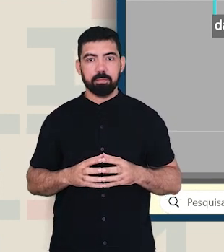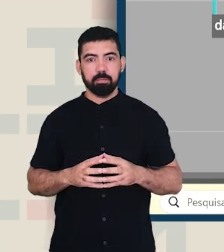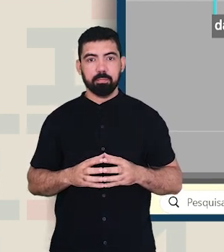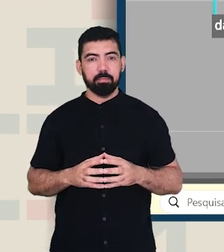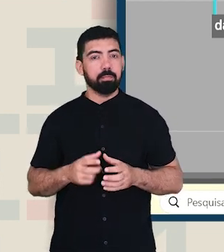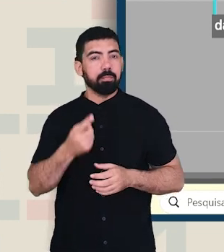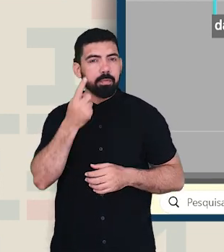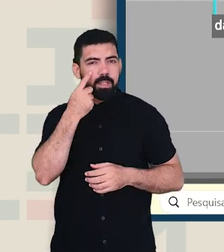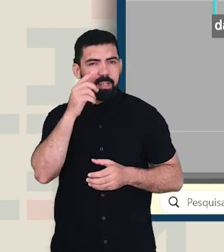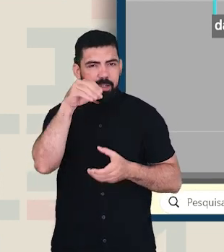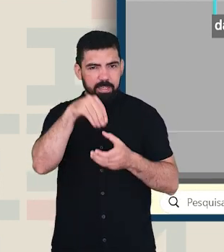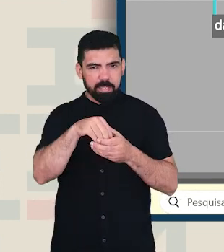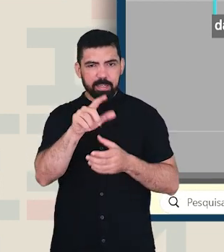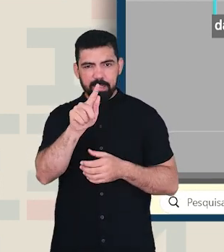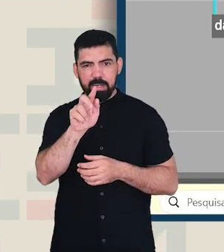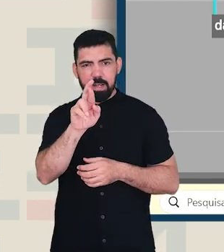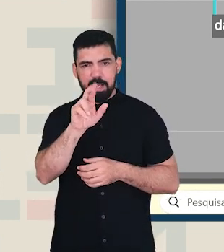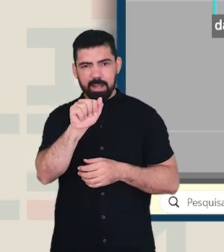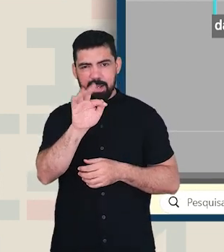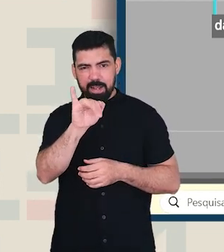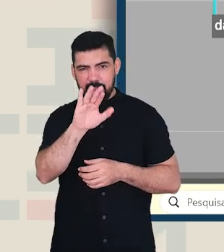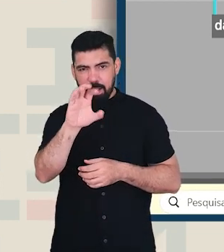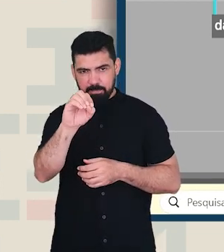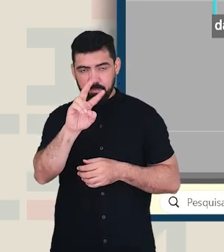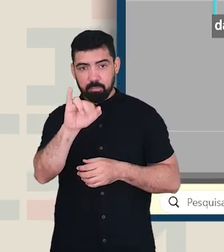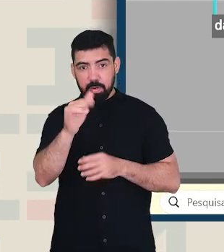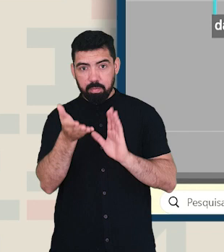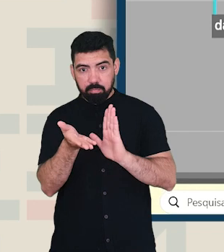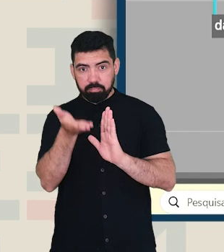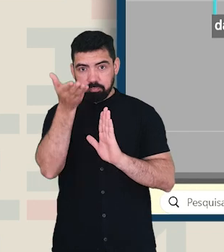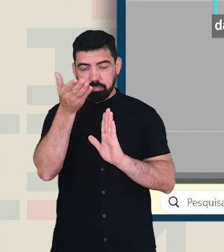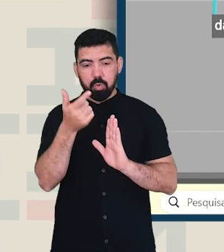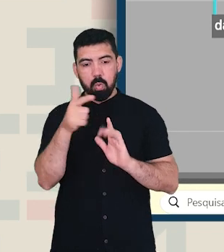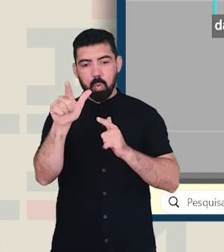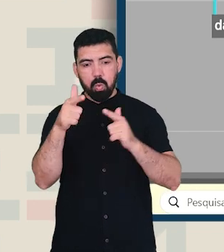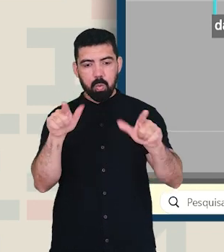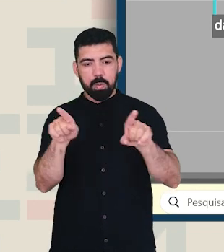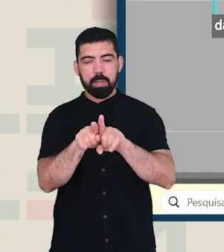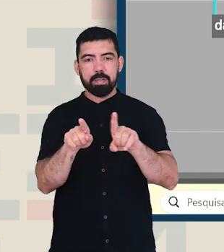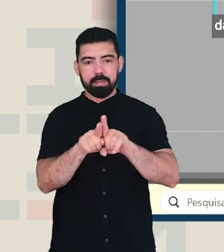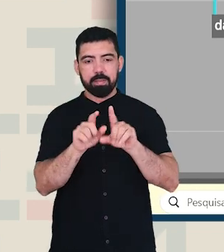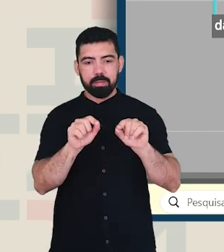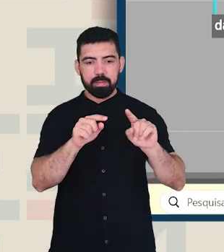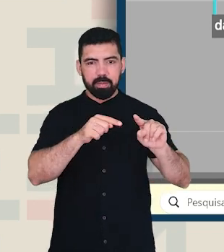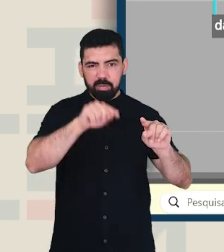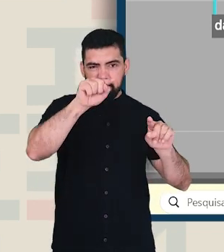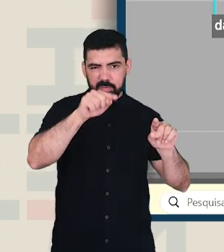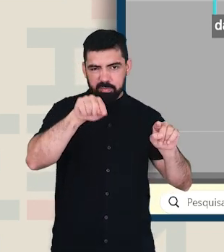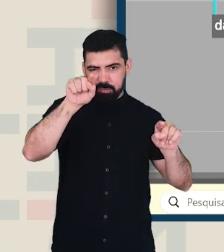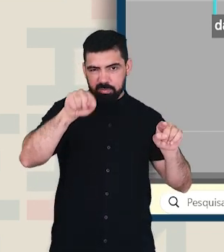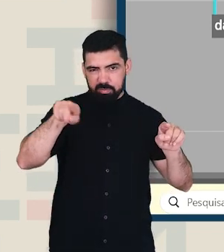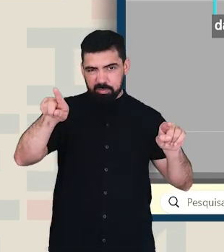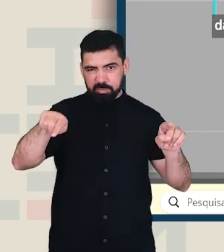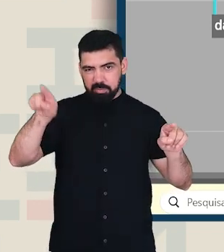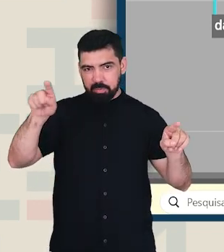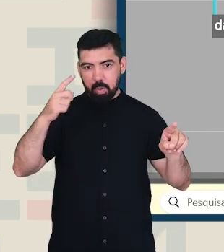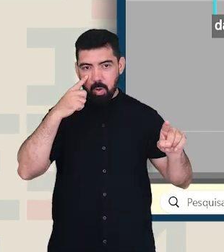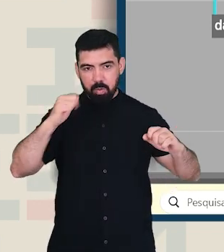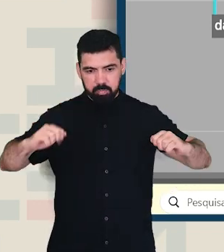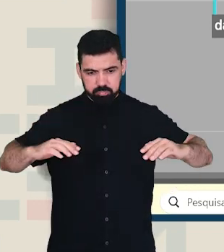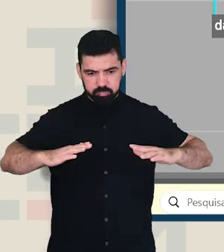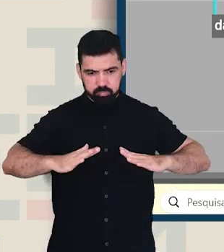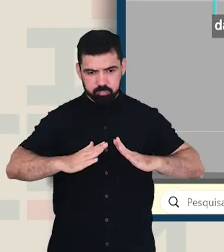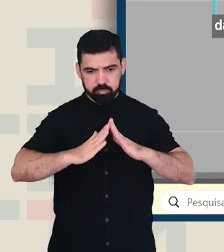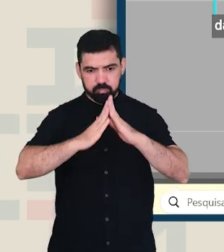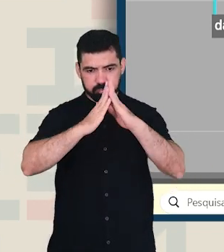Vem que no gráfico vão crescendo outros bicos. Cada um desses bicos seria